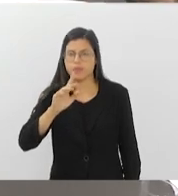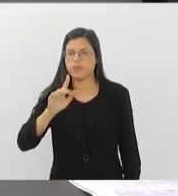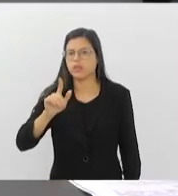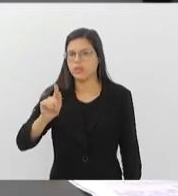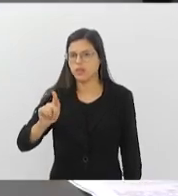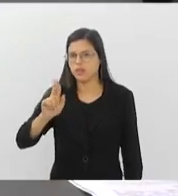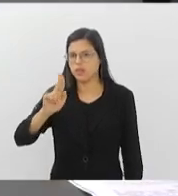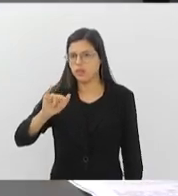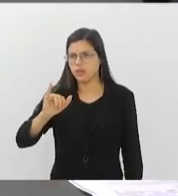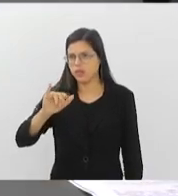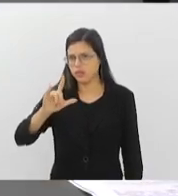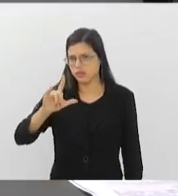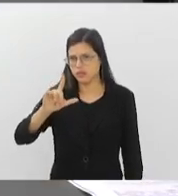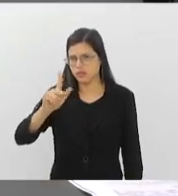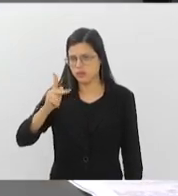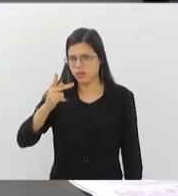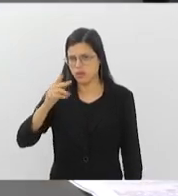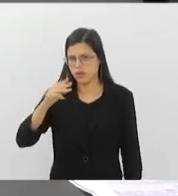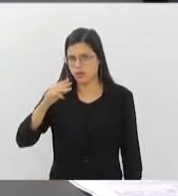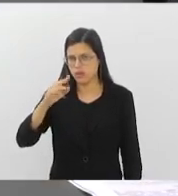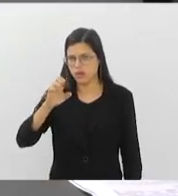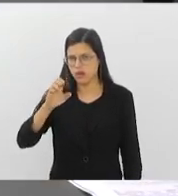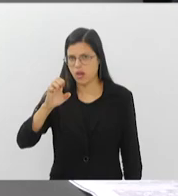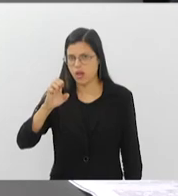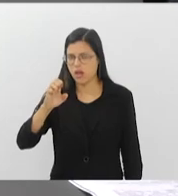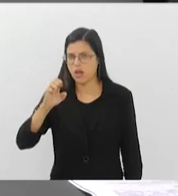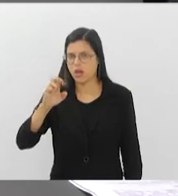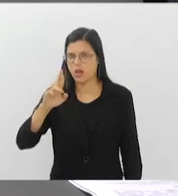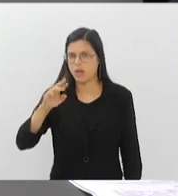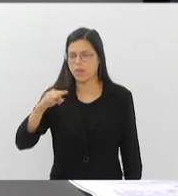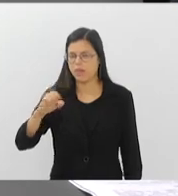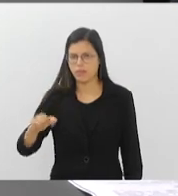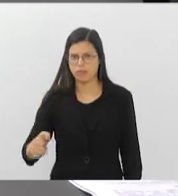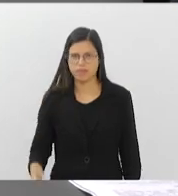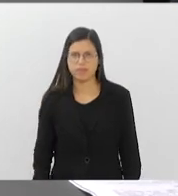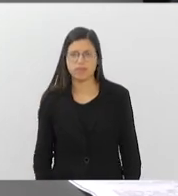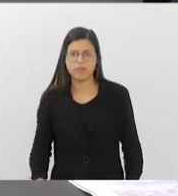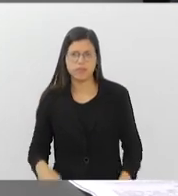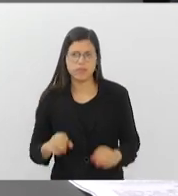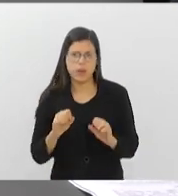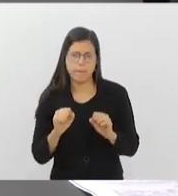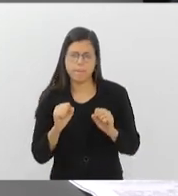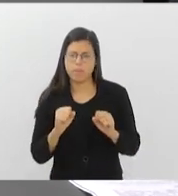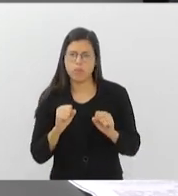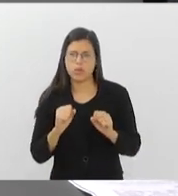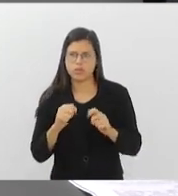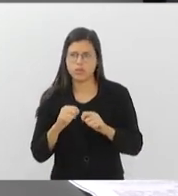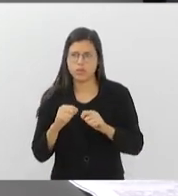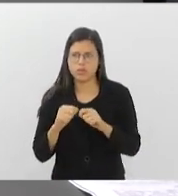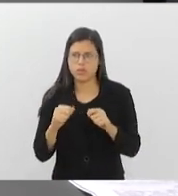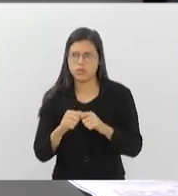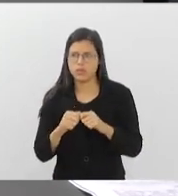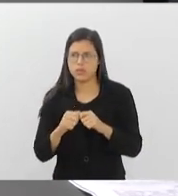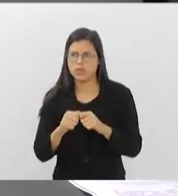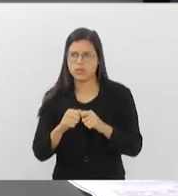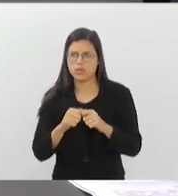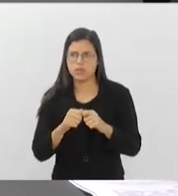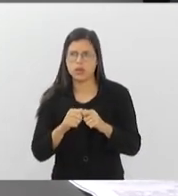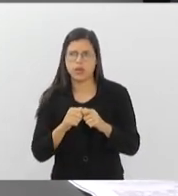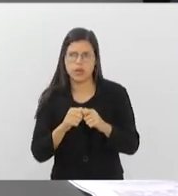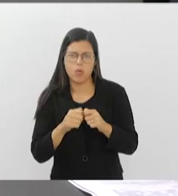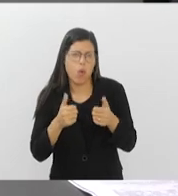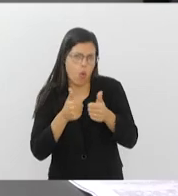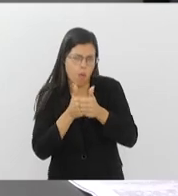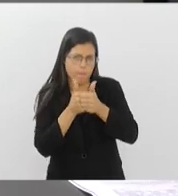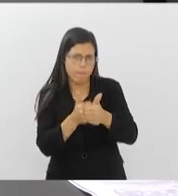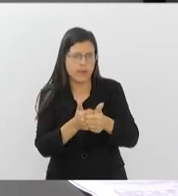garantir a não exposição. Mas isso não é de constitucionalidade, é de acerto. Então, eu acompanharia